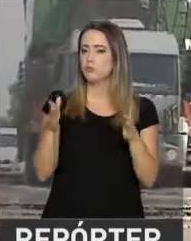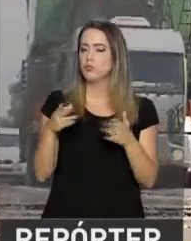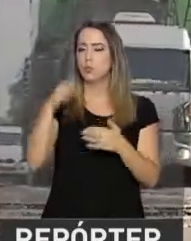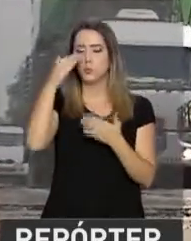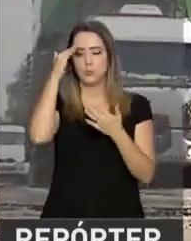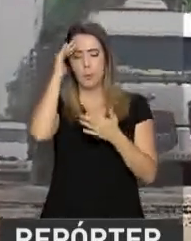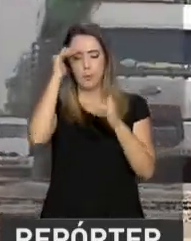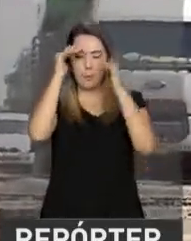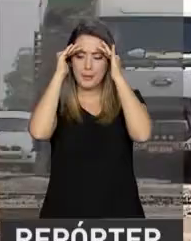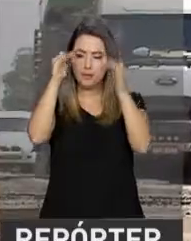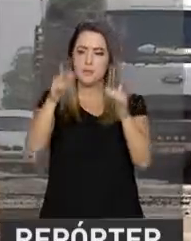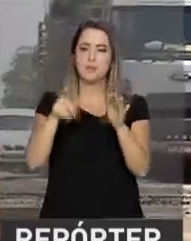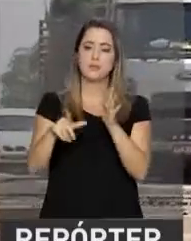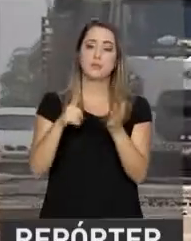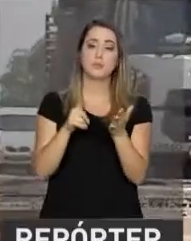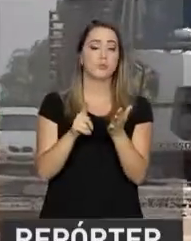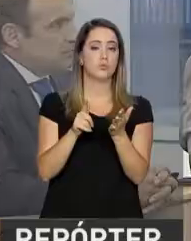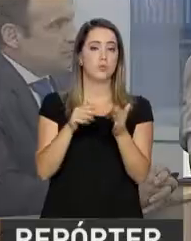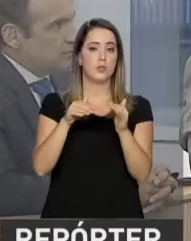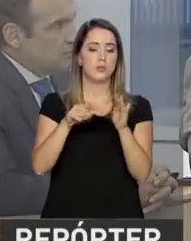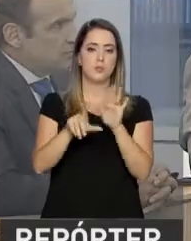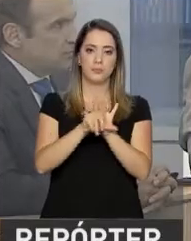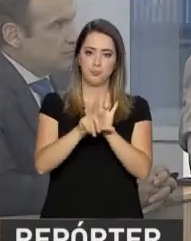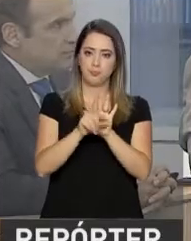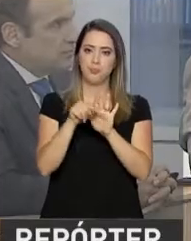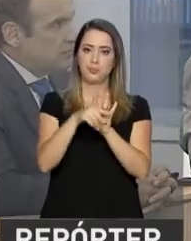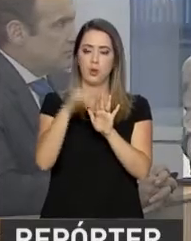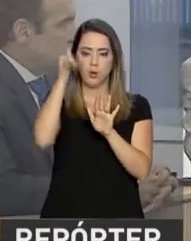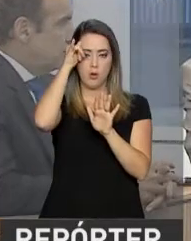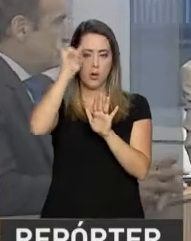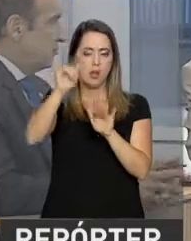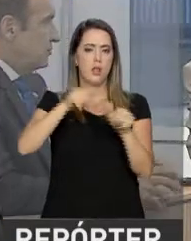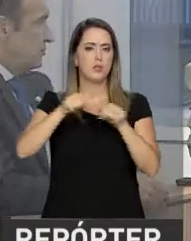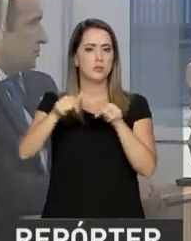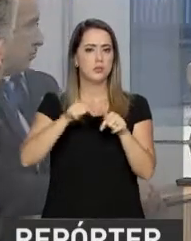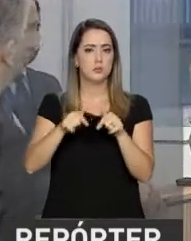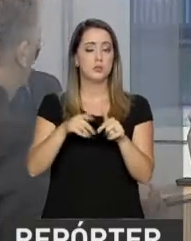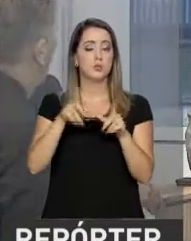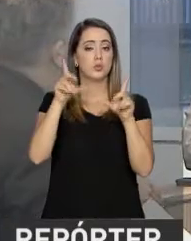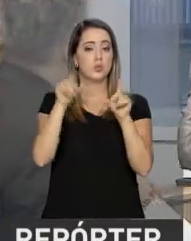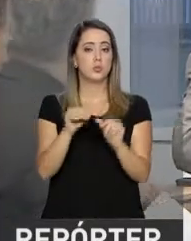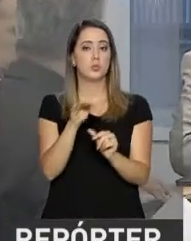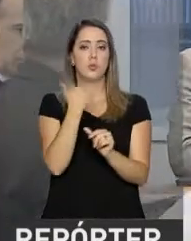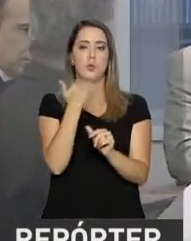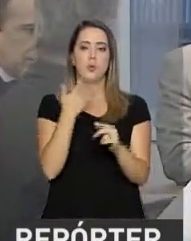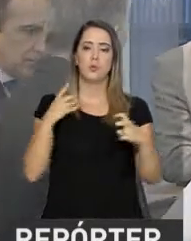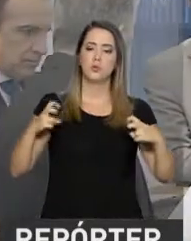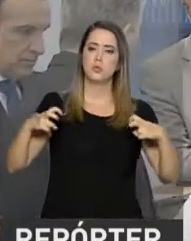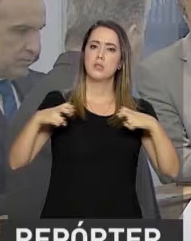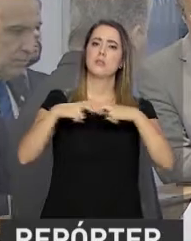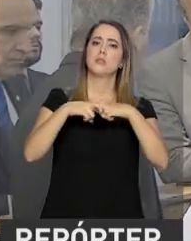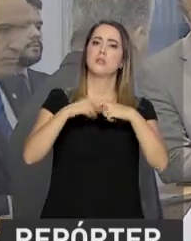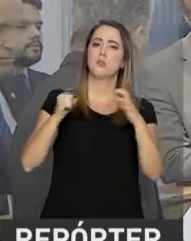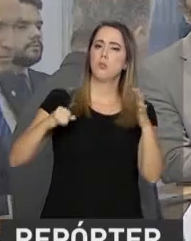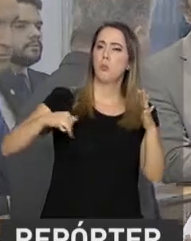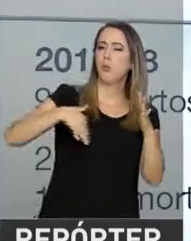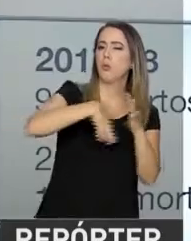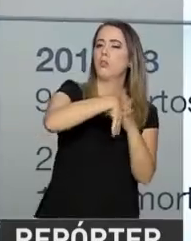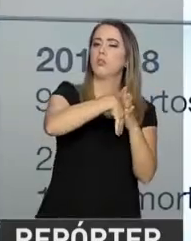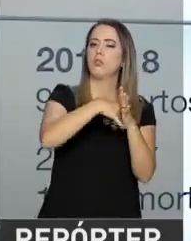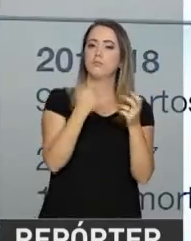acidentes e mortes no trânsito foram 150 mortes a menos do que foi registrado na operação anterior